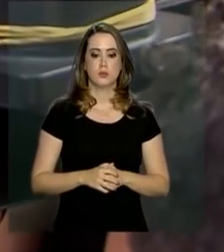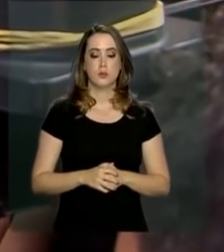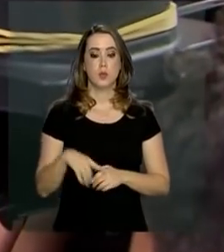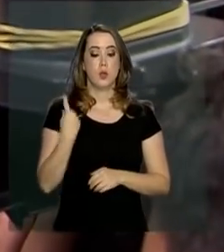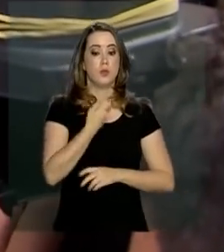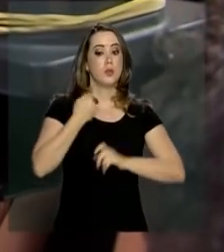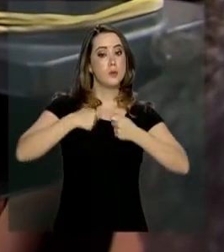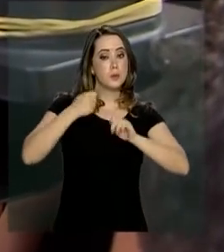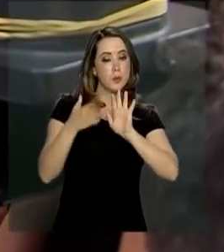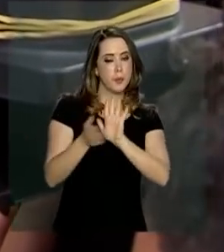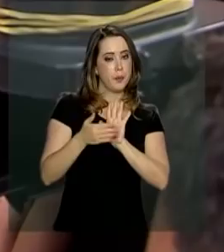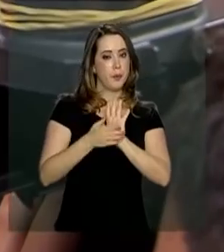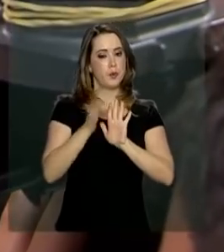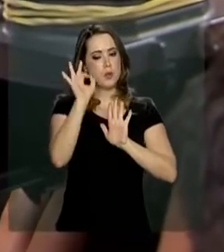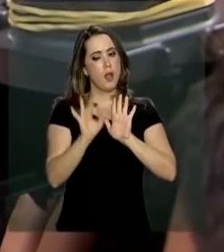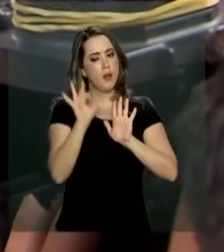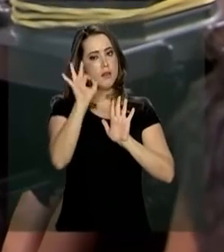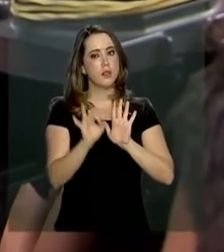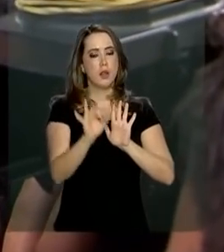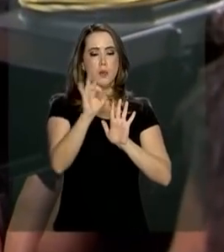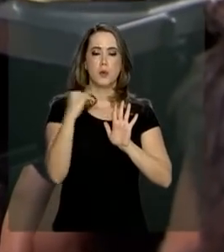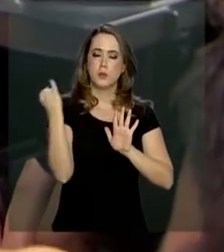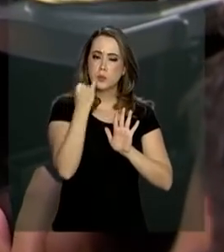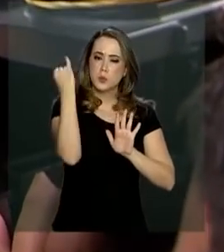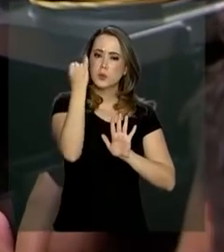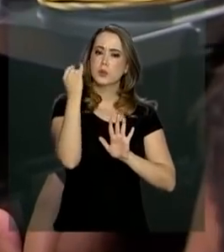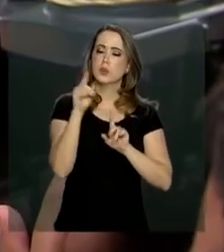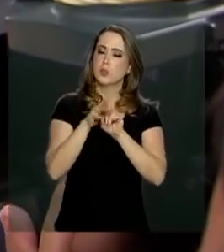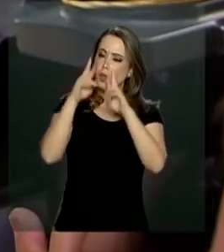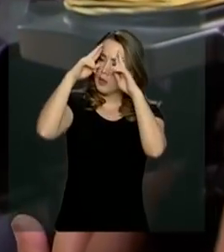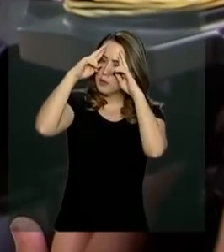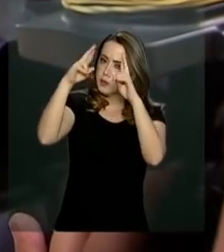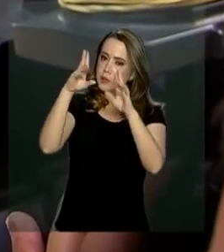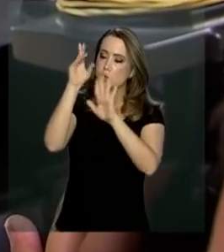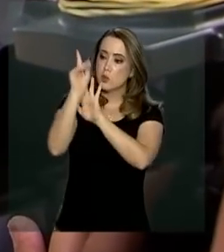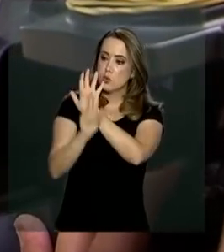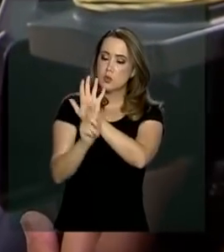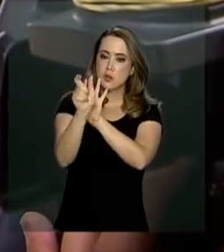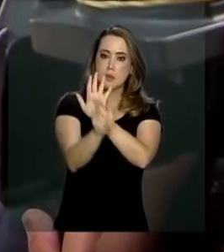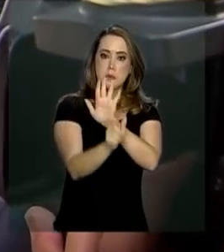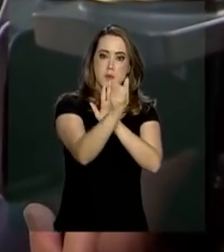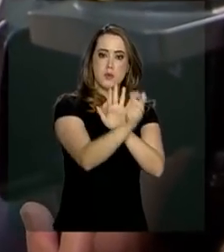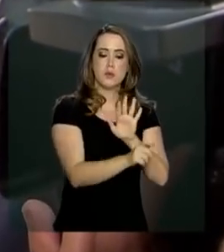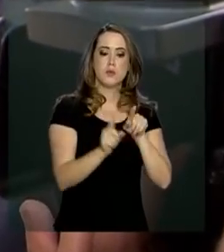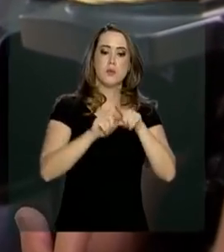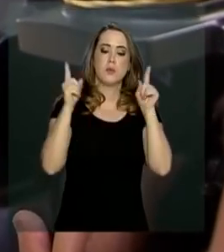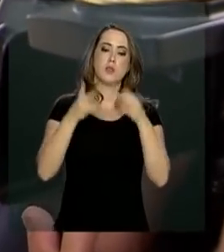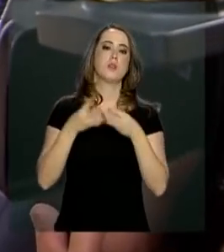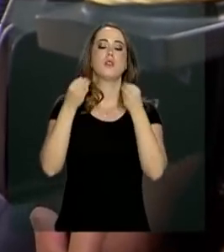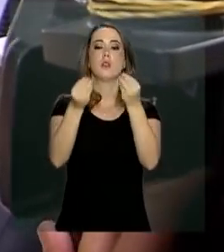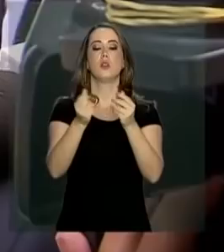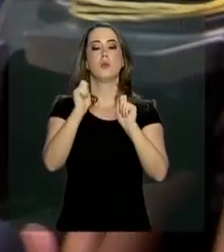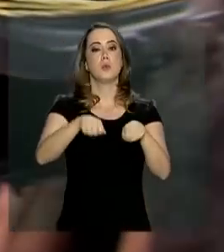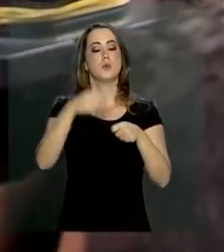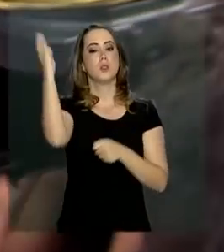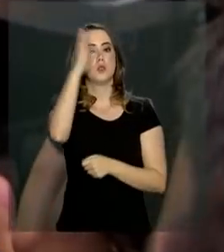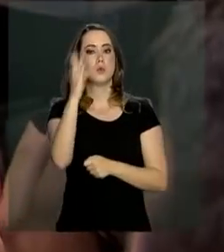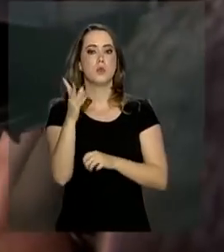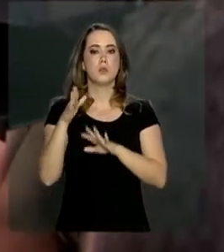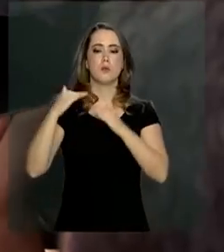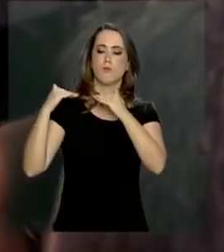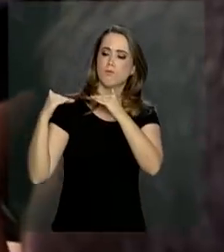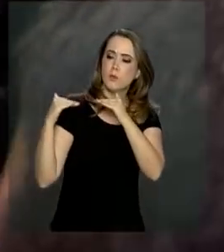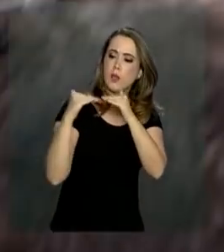Nós vamos construir uma proposta muito humana, respeitando o direito das pessoas, mas dando condição do Brasil buscar o